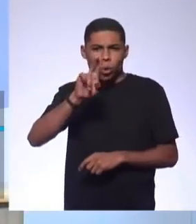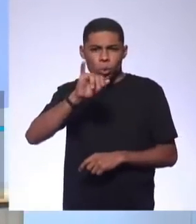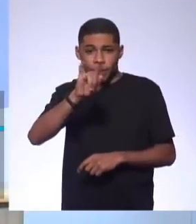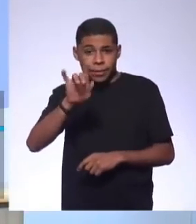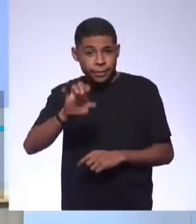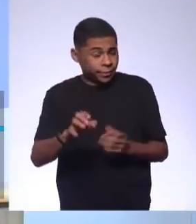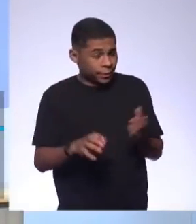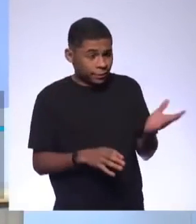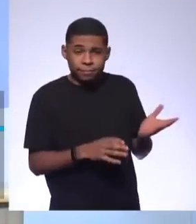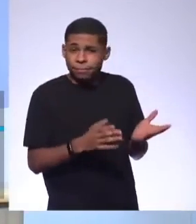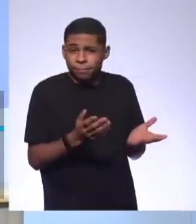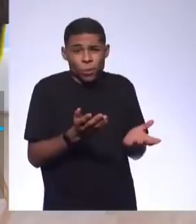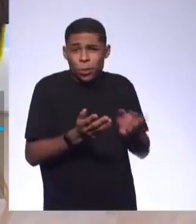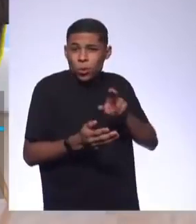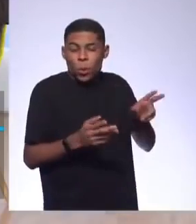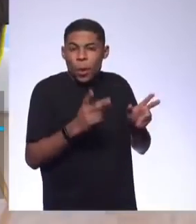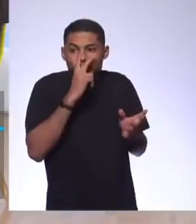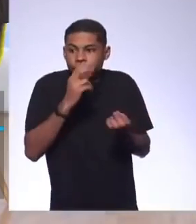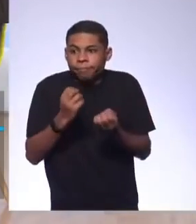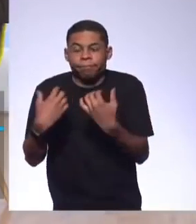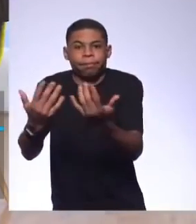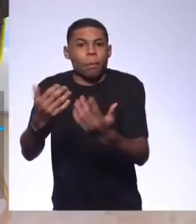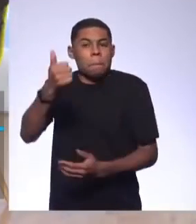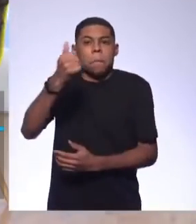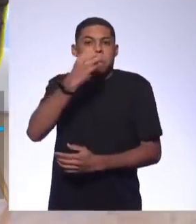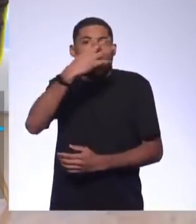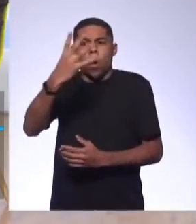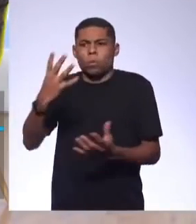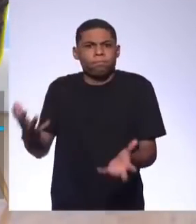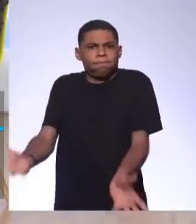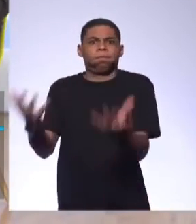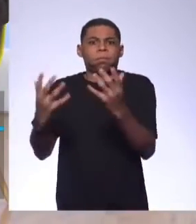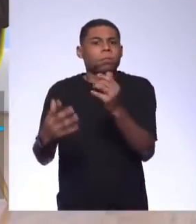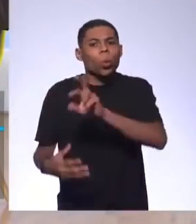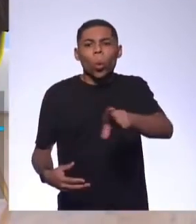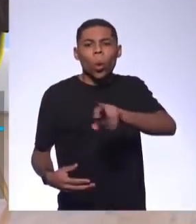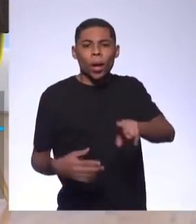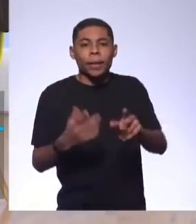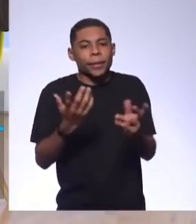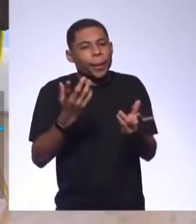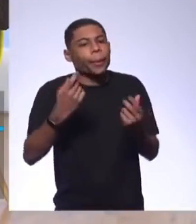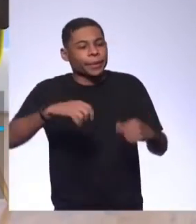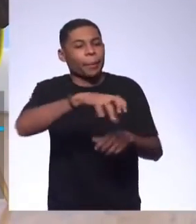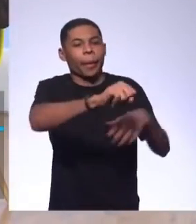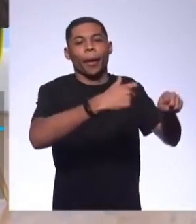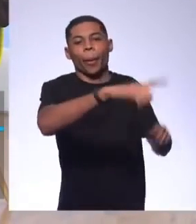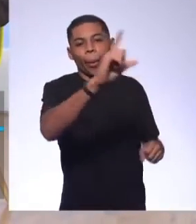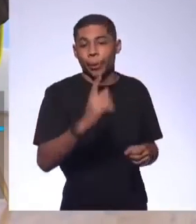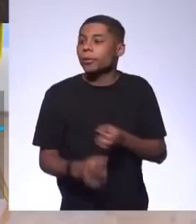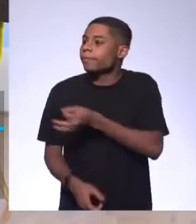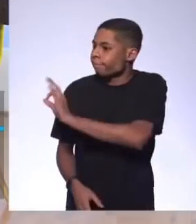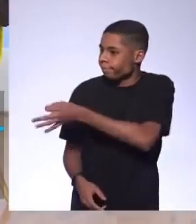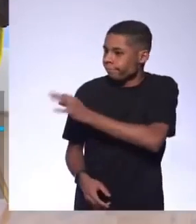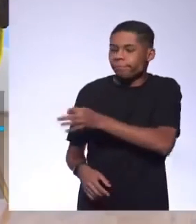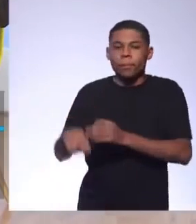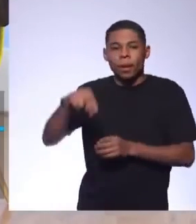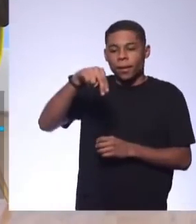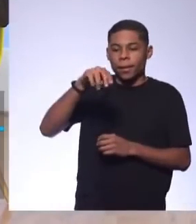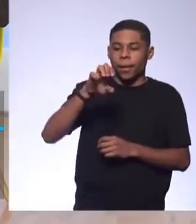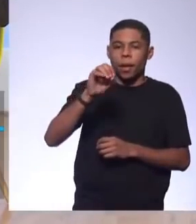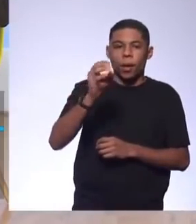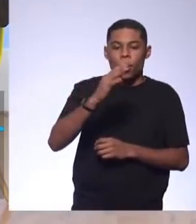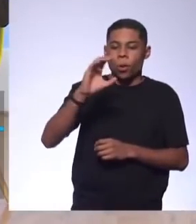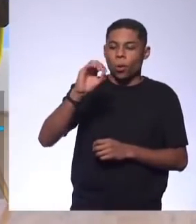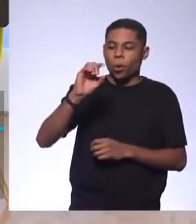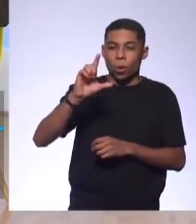esse celeiro tão fértil. Então, o negócio é pegar no celeiro do outro. Exatamente, a questão do